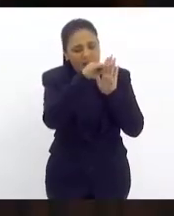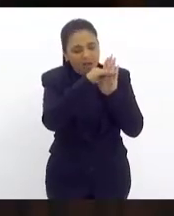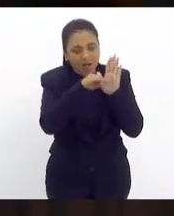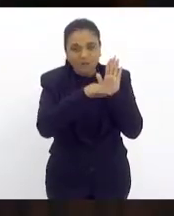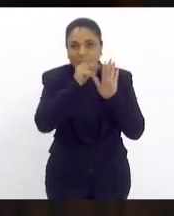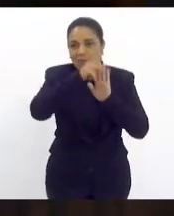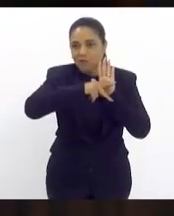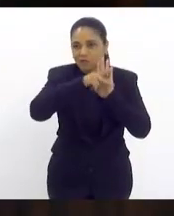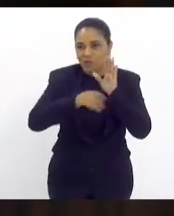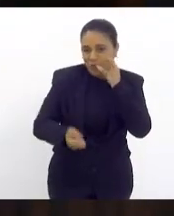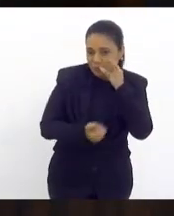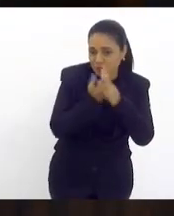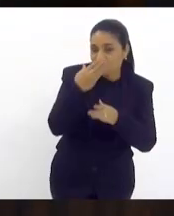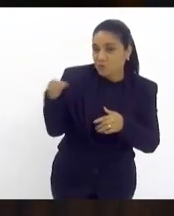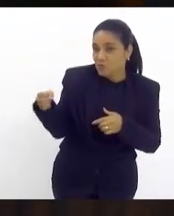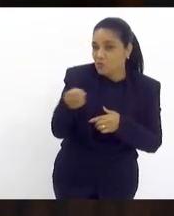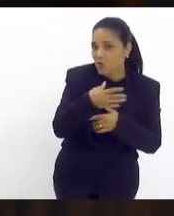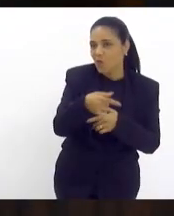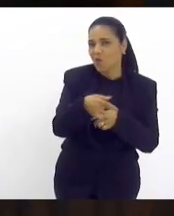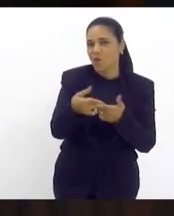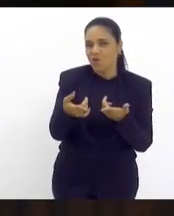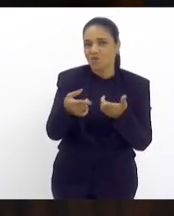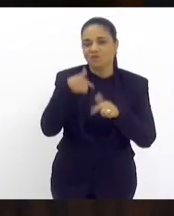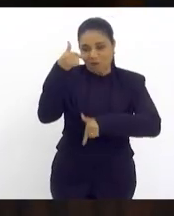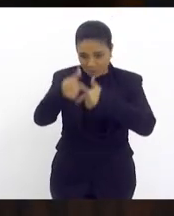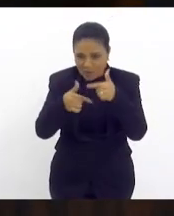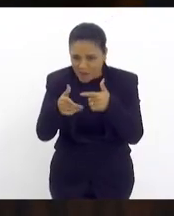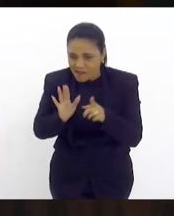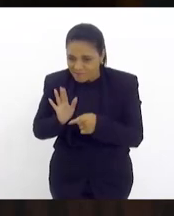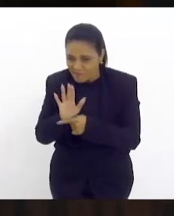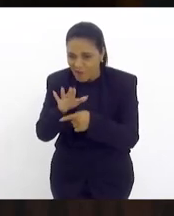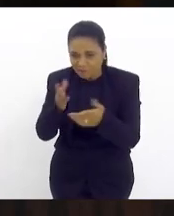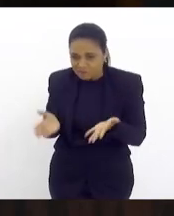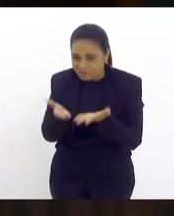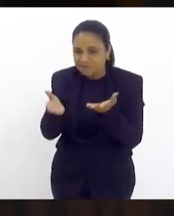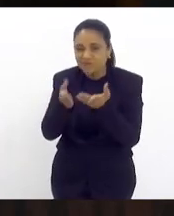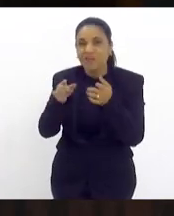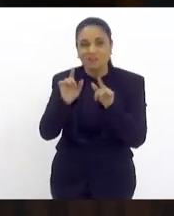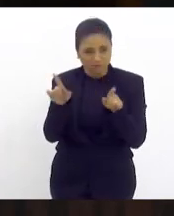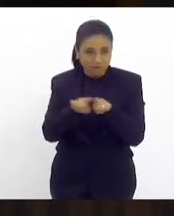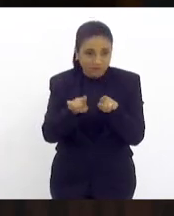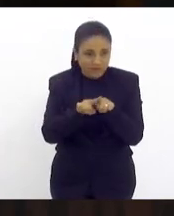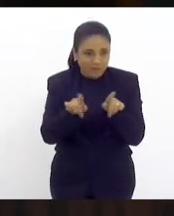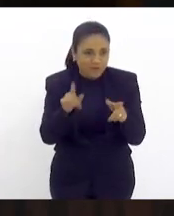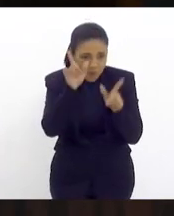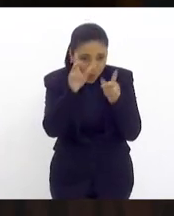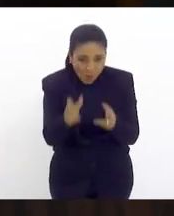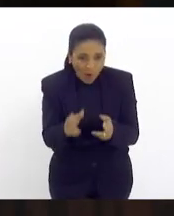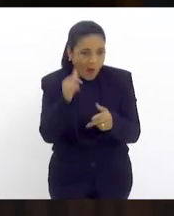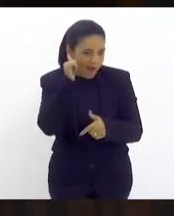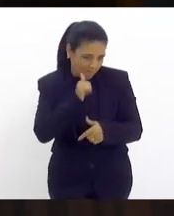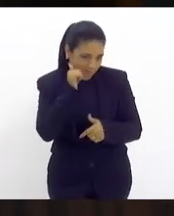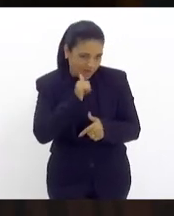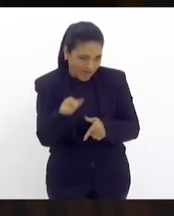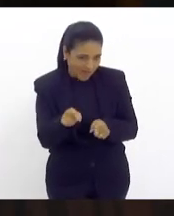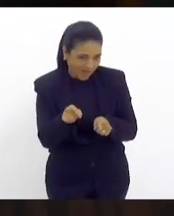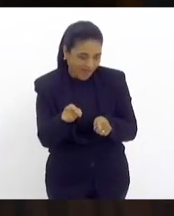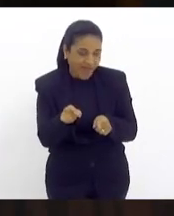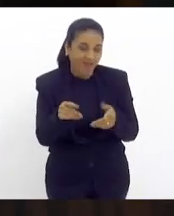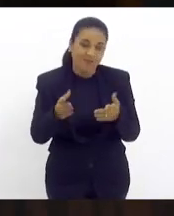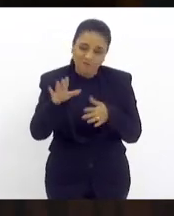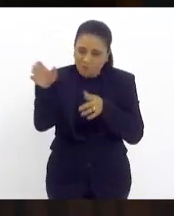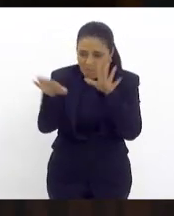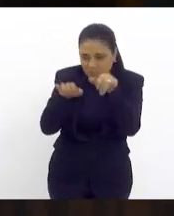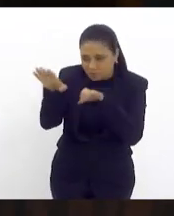nós vamos fazer um trabalho em cima disso nós não fizemos das mulheres agora vamos buscar os jovens que estão chegando